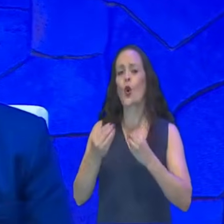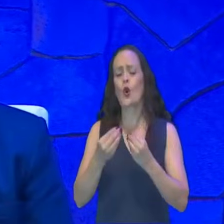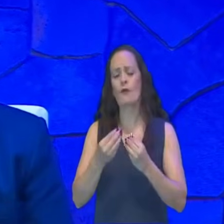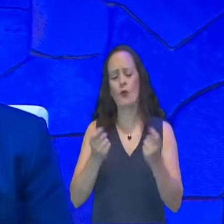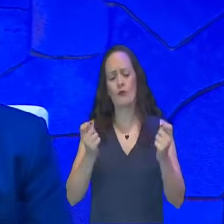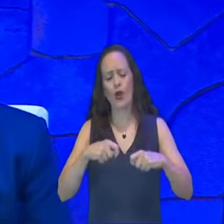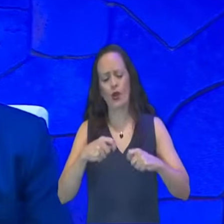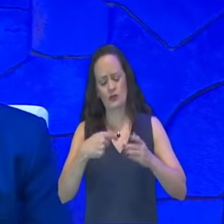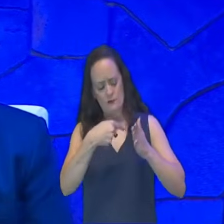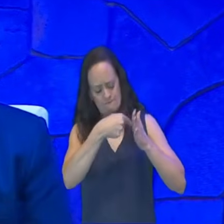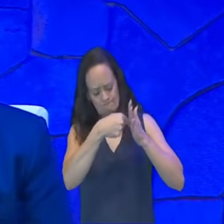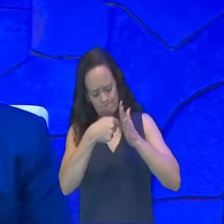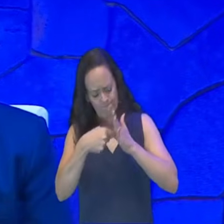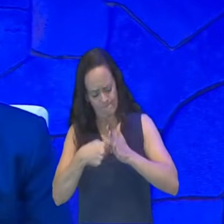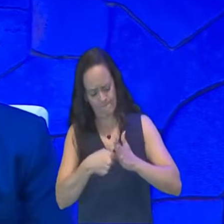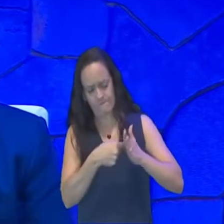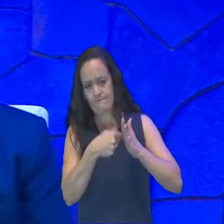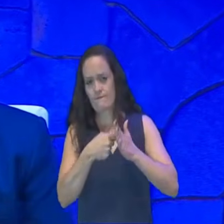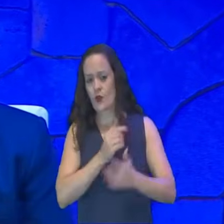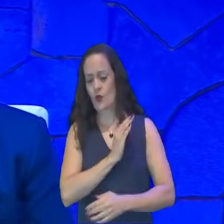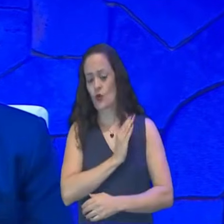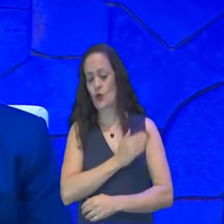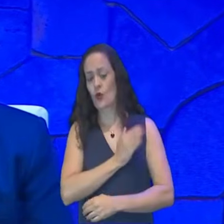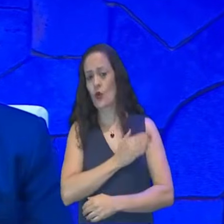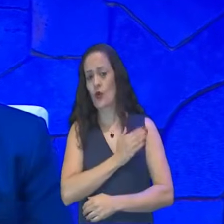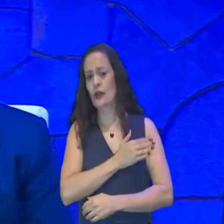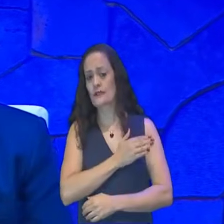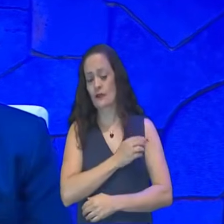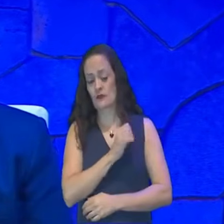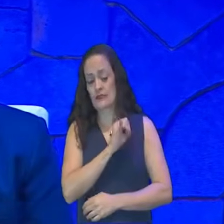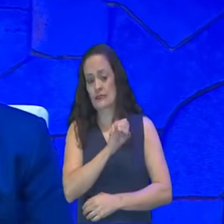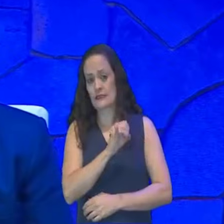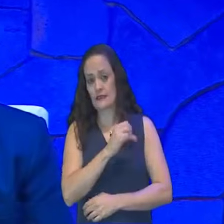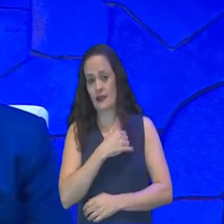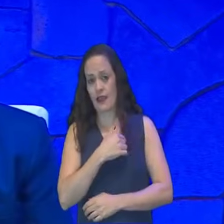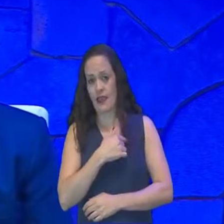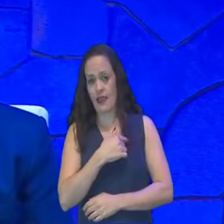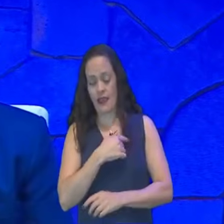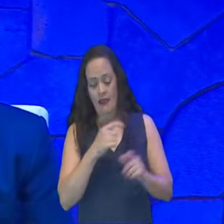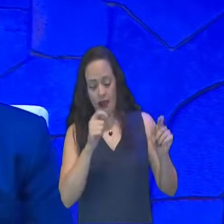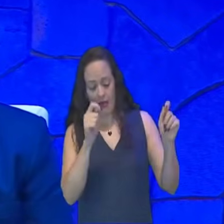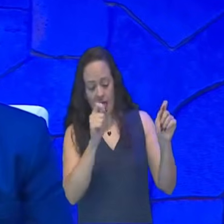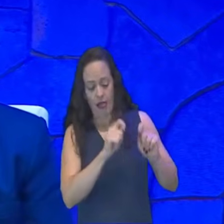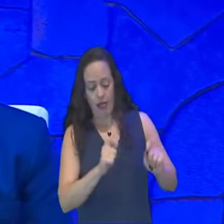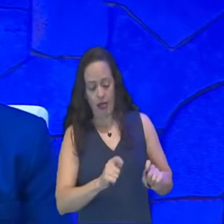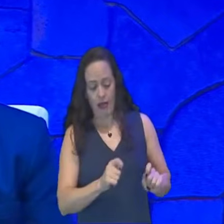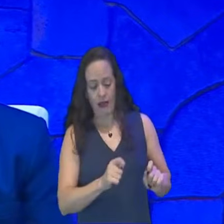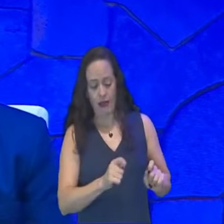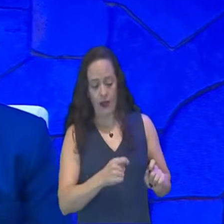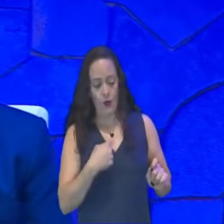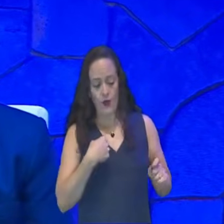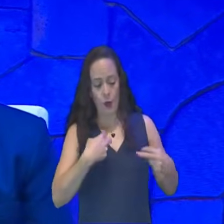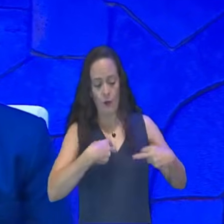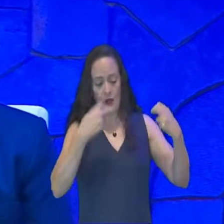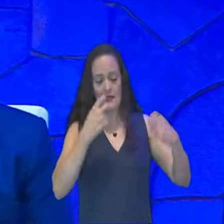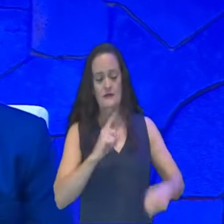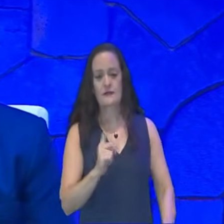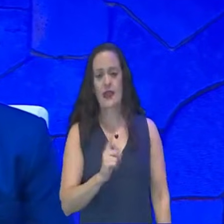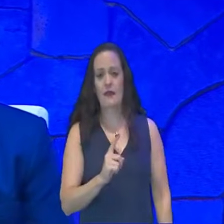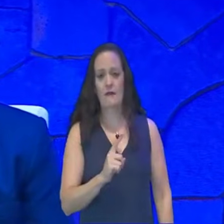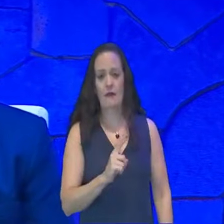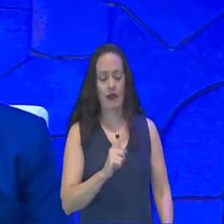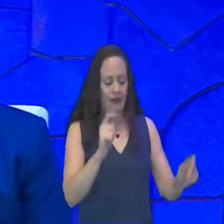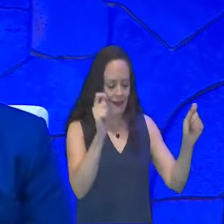nosso coração se a própria idolatria nos cega? Porque por nós mesmos nós